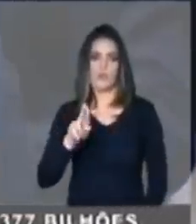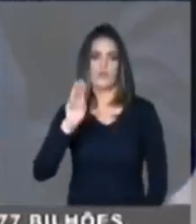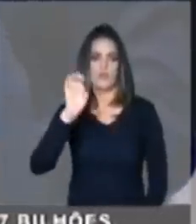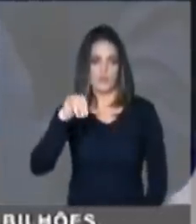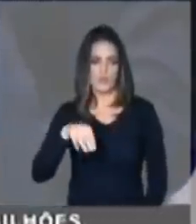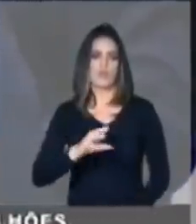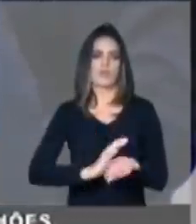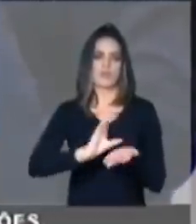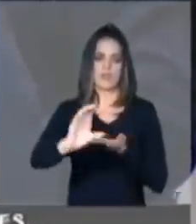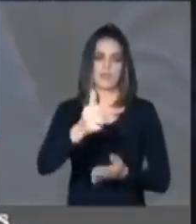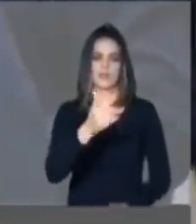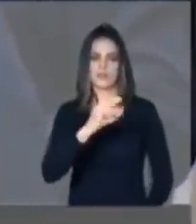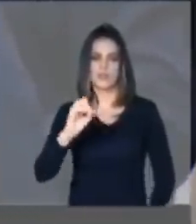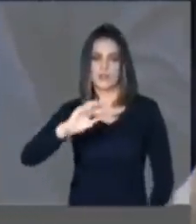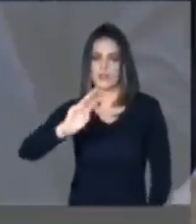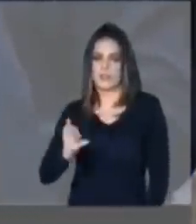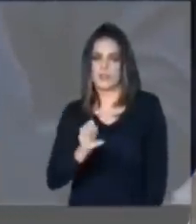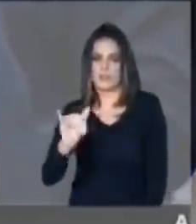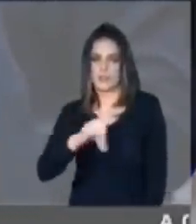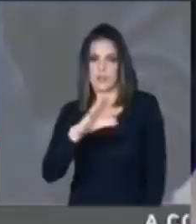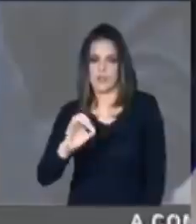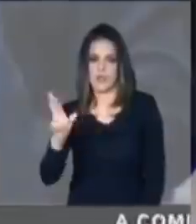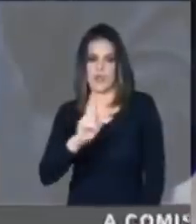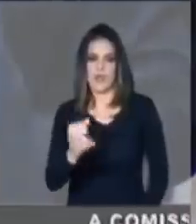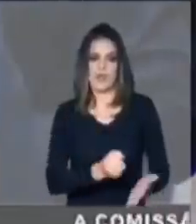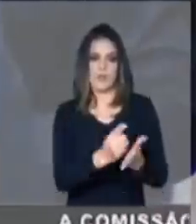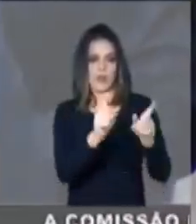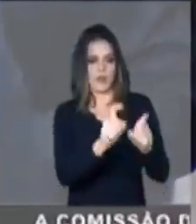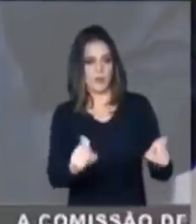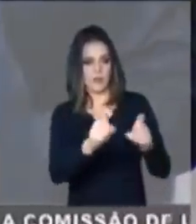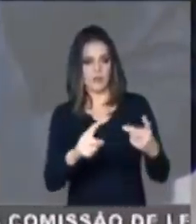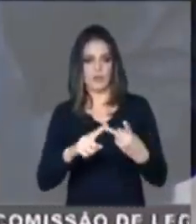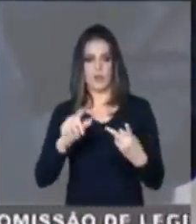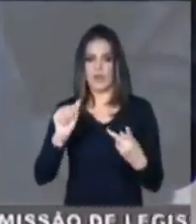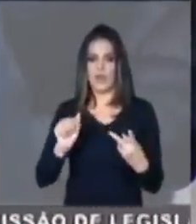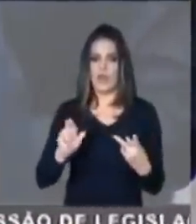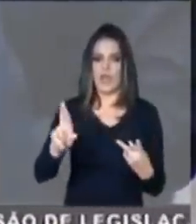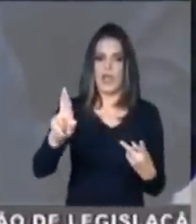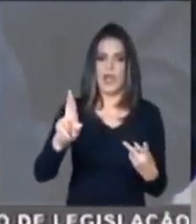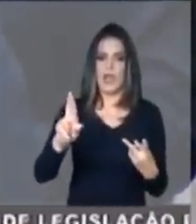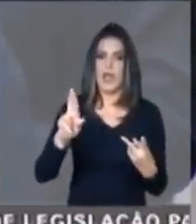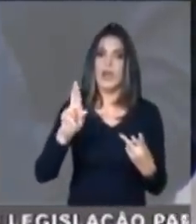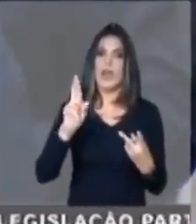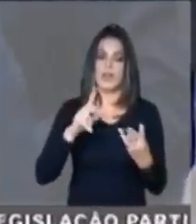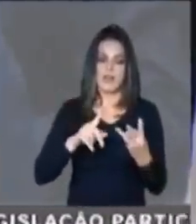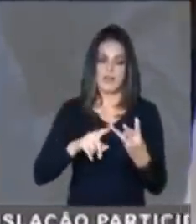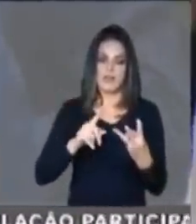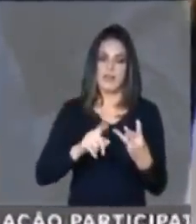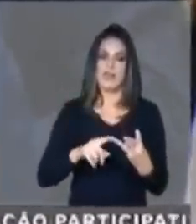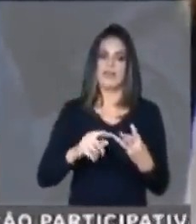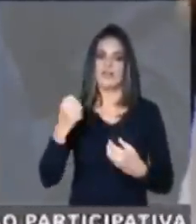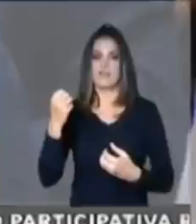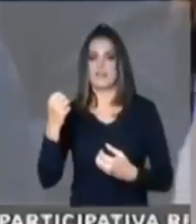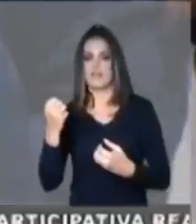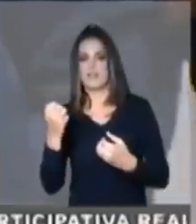reais para compra de imóveis, computadores e ar-condicionado. Gostaria de chamar a atenção